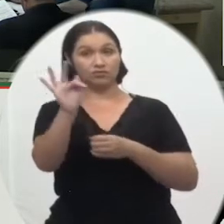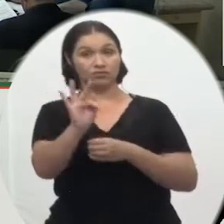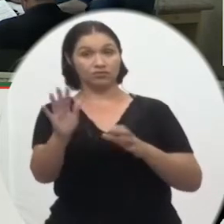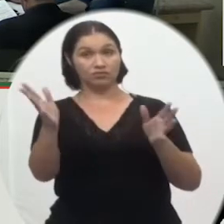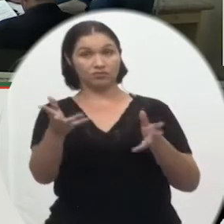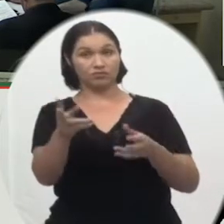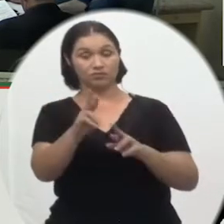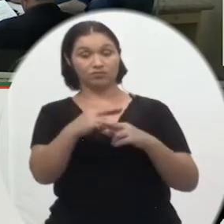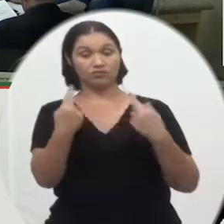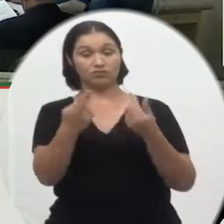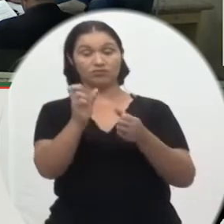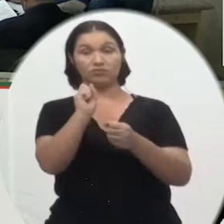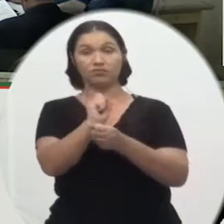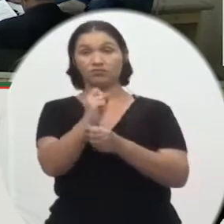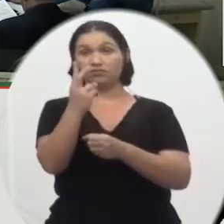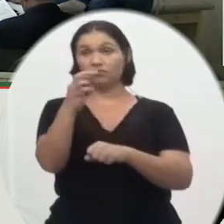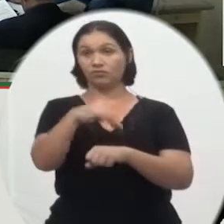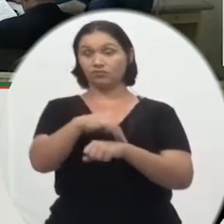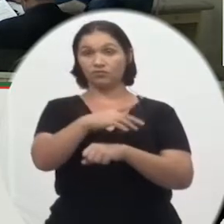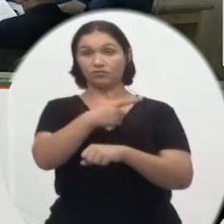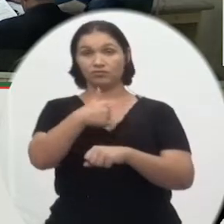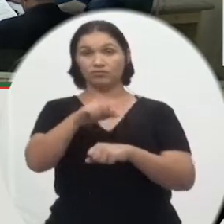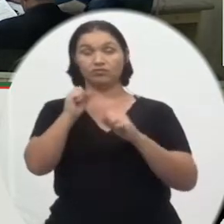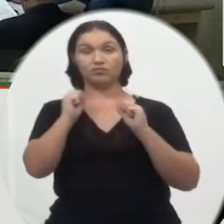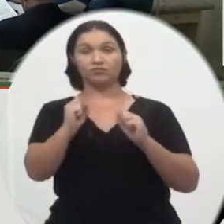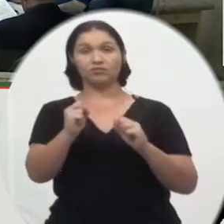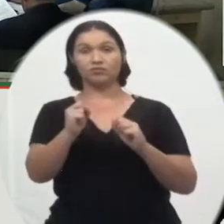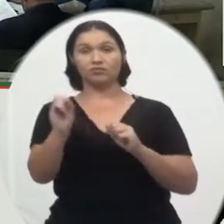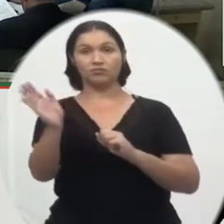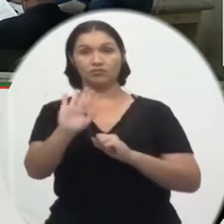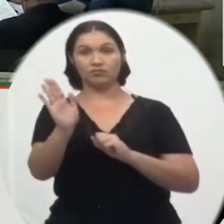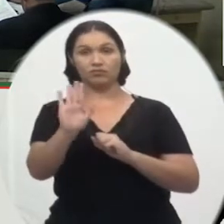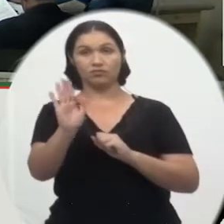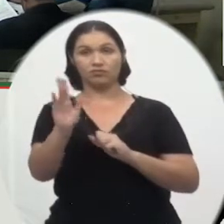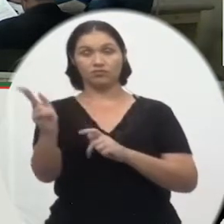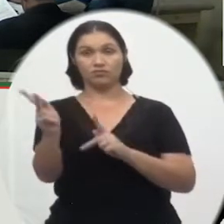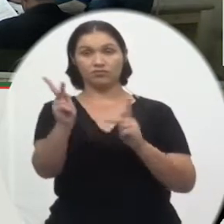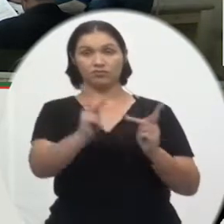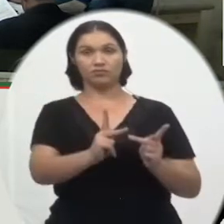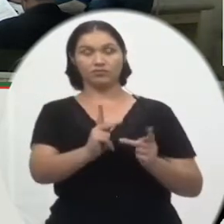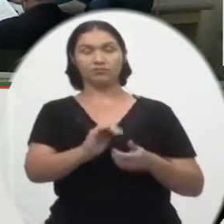está suspensa por até 2 minutos para que possamos nos despedir do nosso convidado.